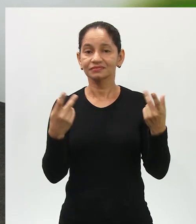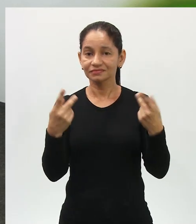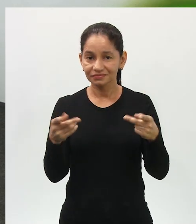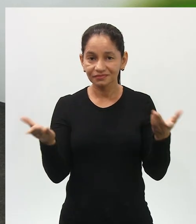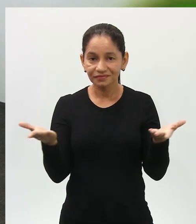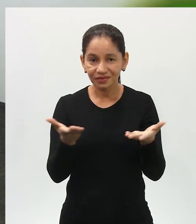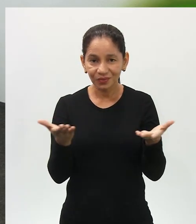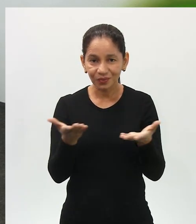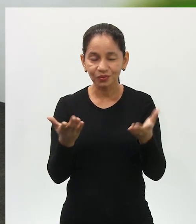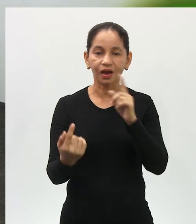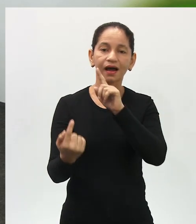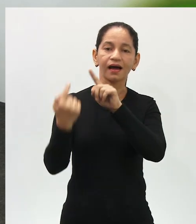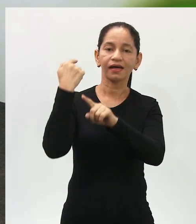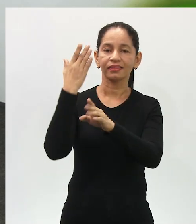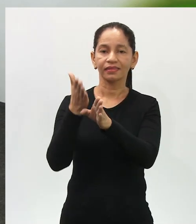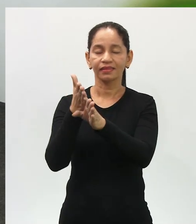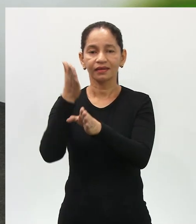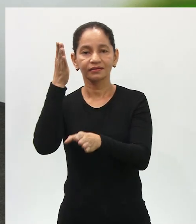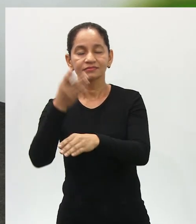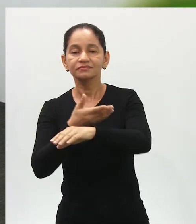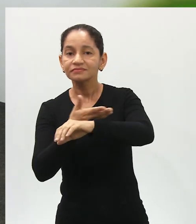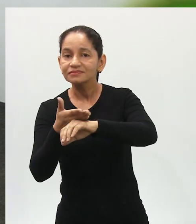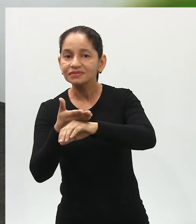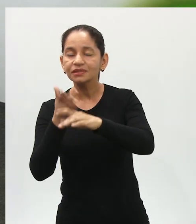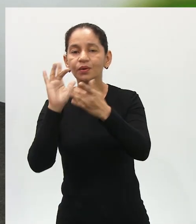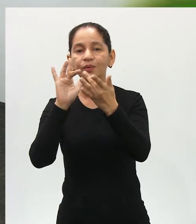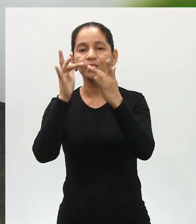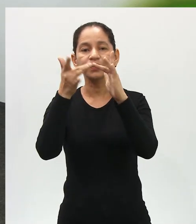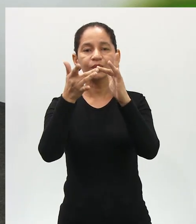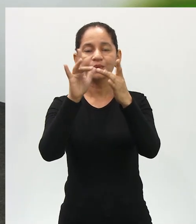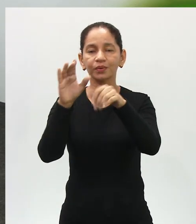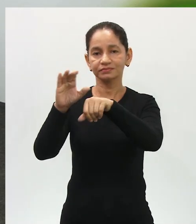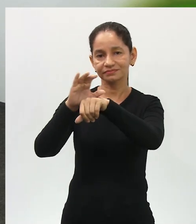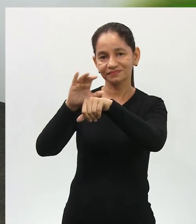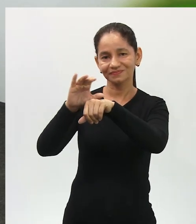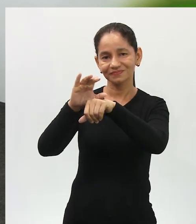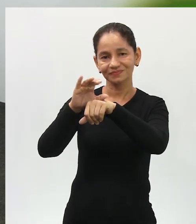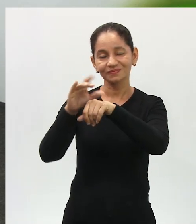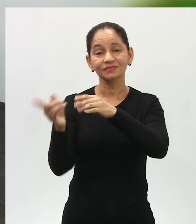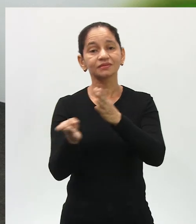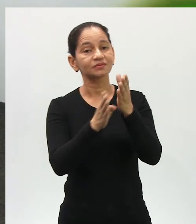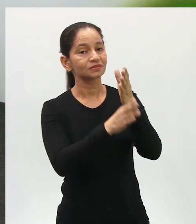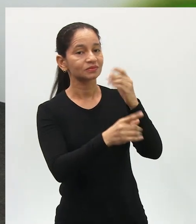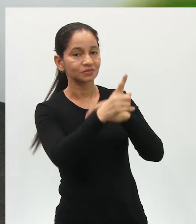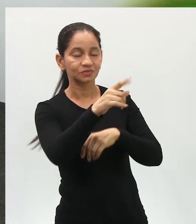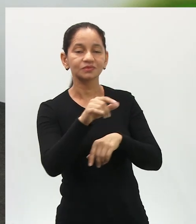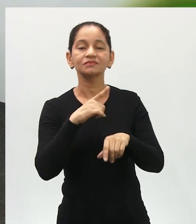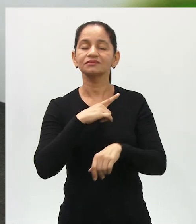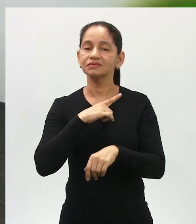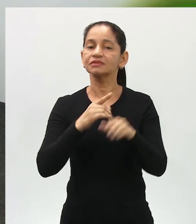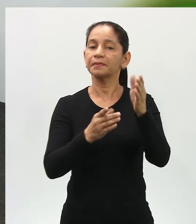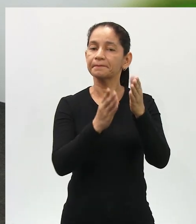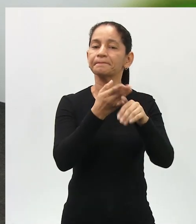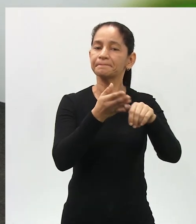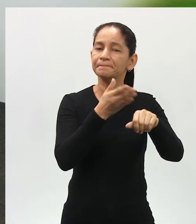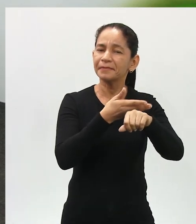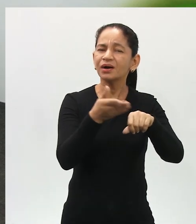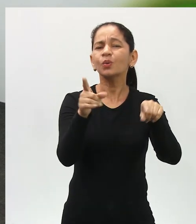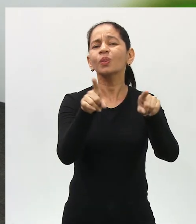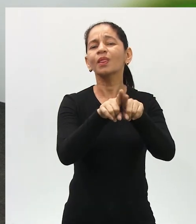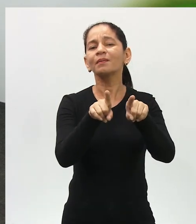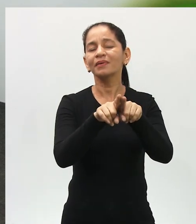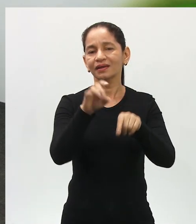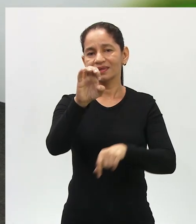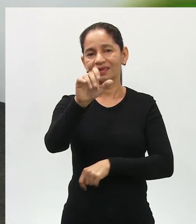Zona Norte. Atrás de mim eu tenho uma parede branca com pontos cinzas interligados e à minha esquerda uma parede branca